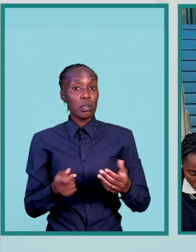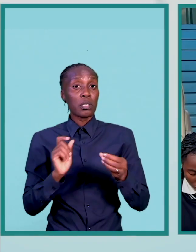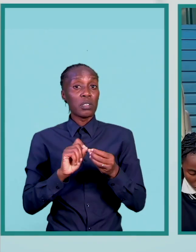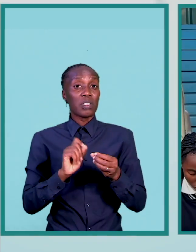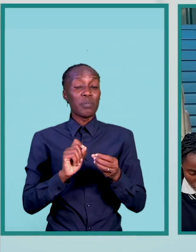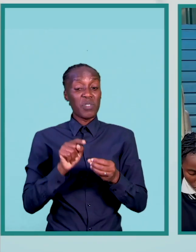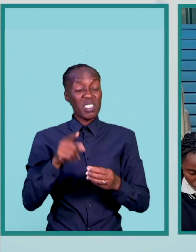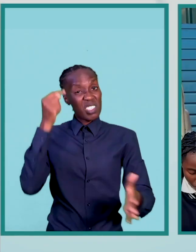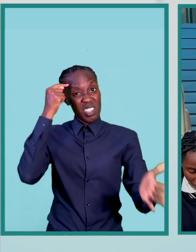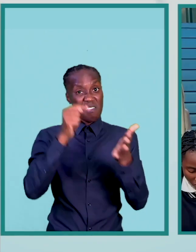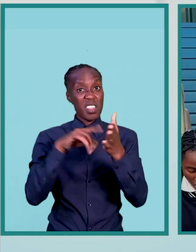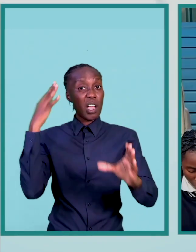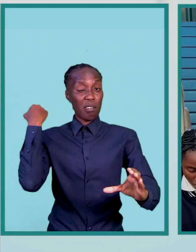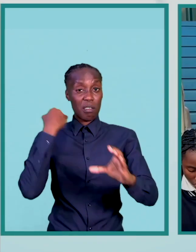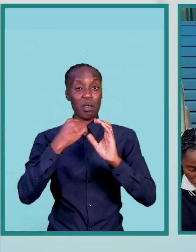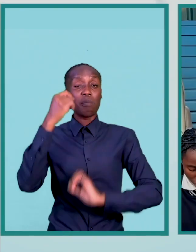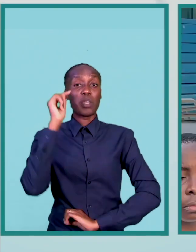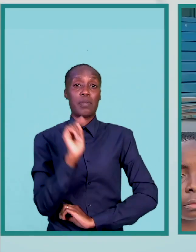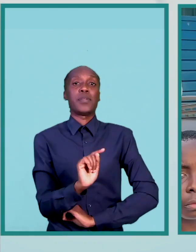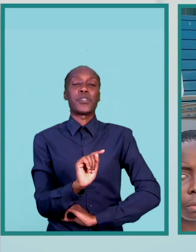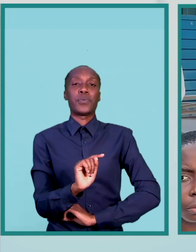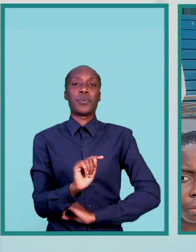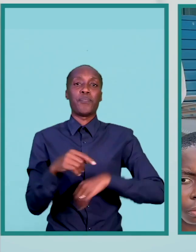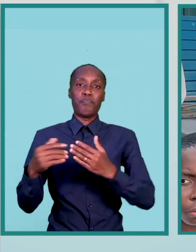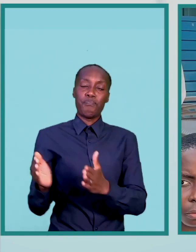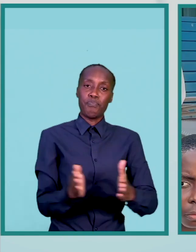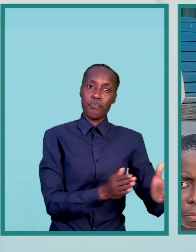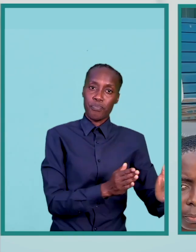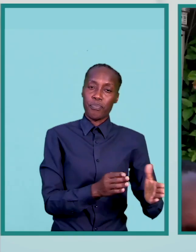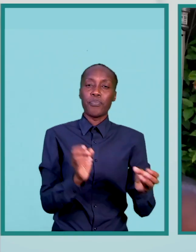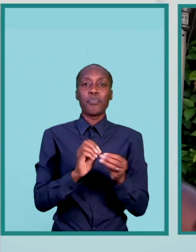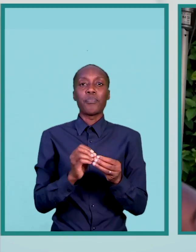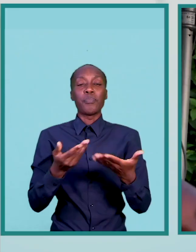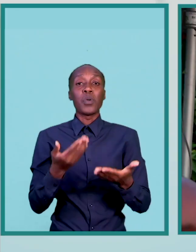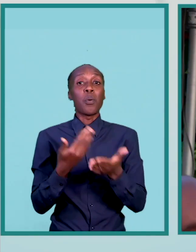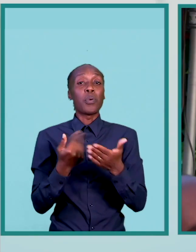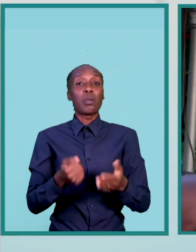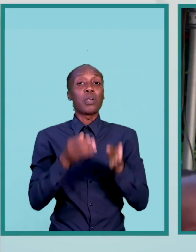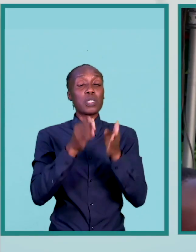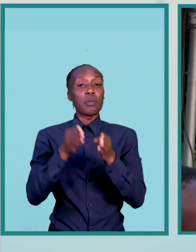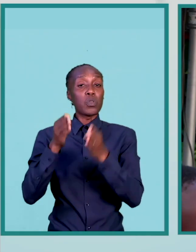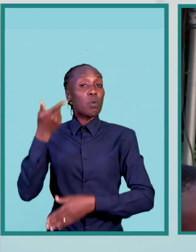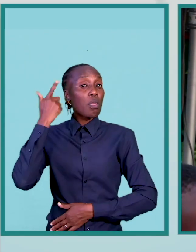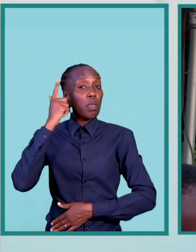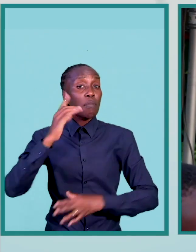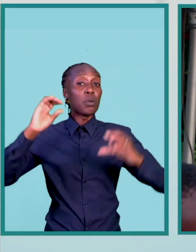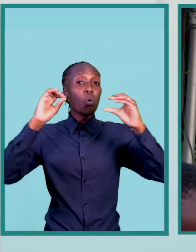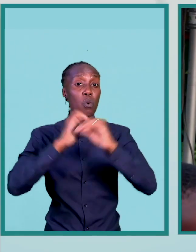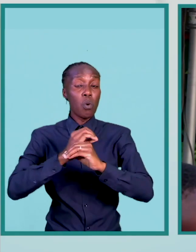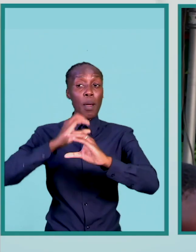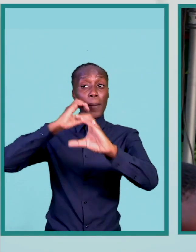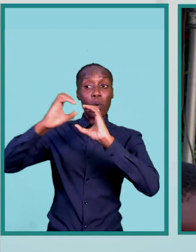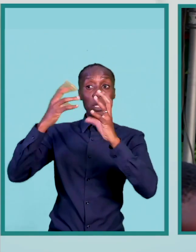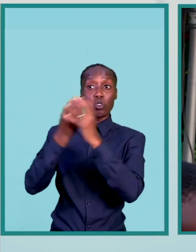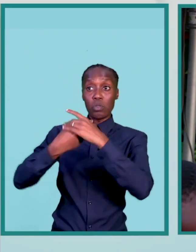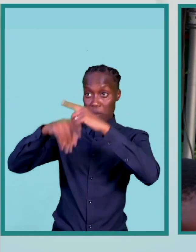faz parte de um crime. Se a pessoa não ter aquele telefone para comunicar-se